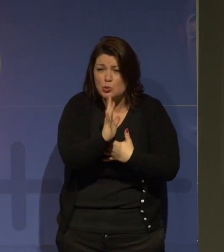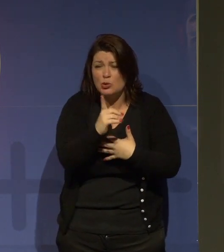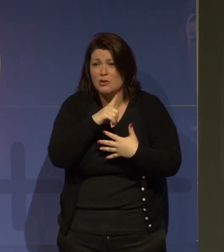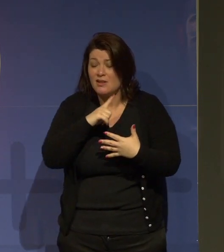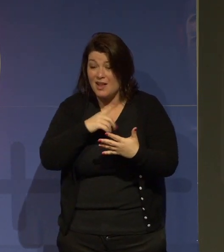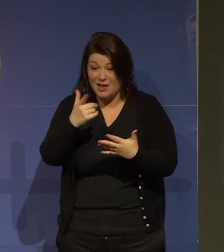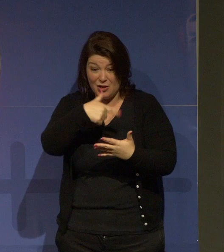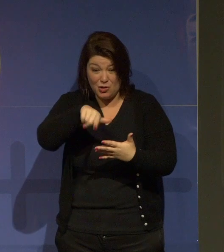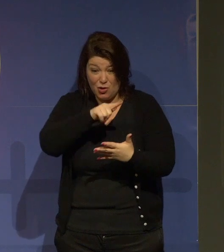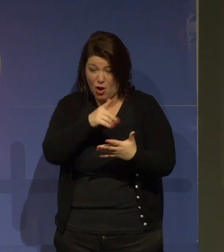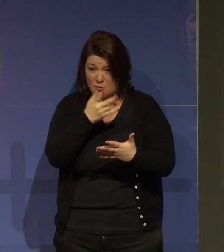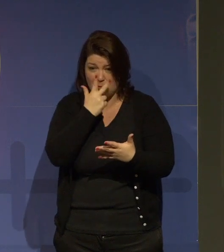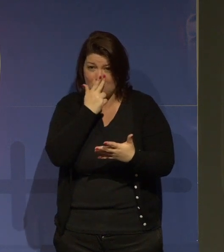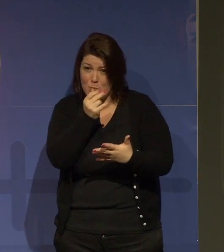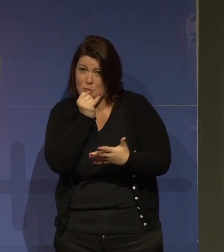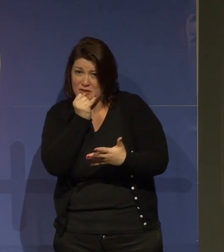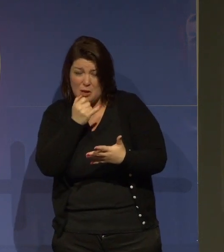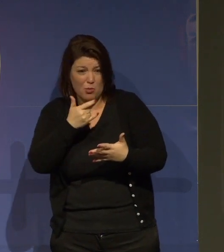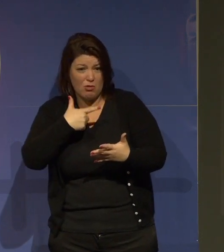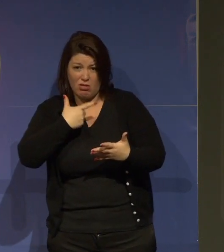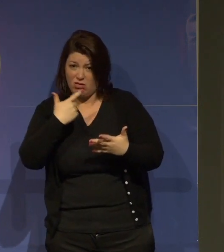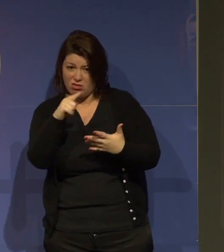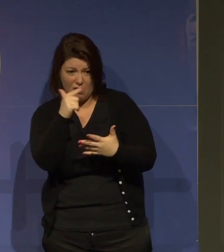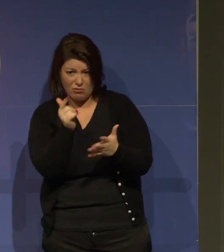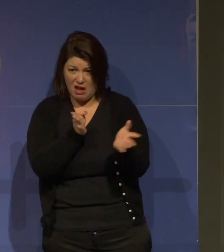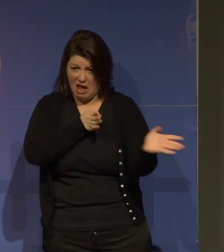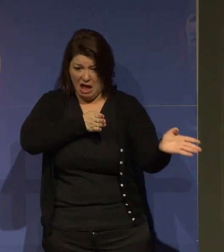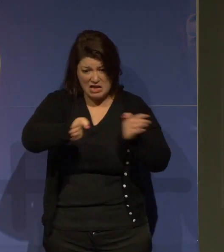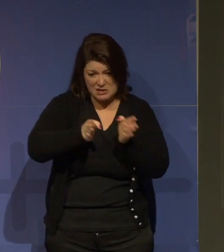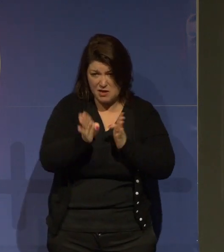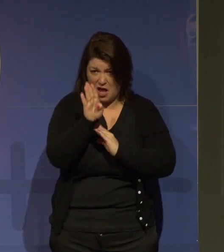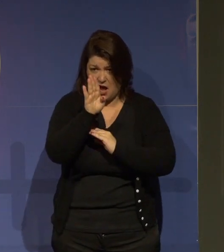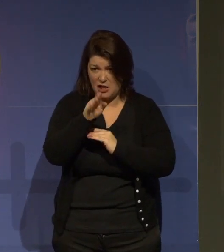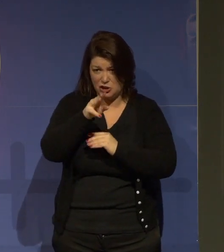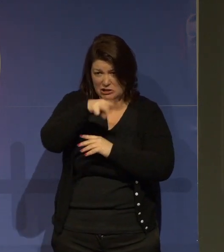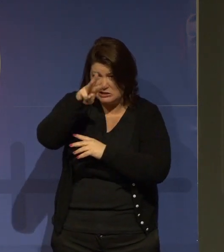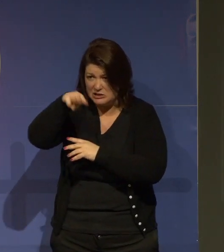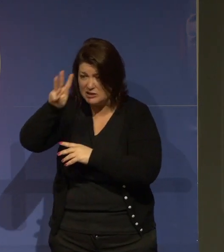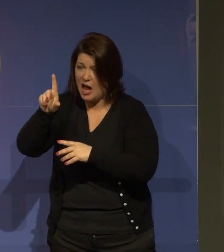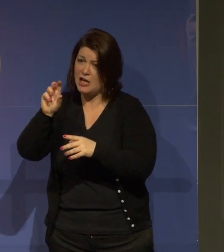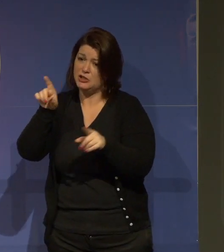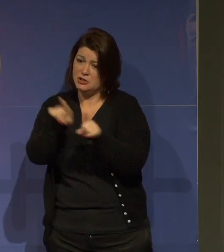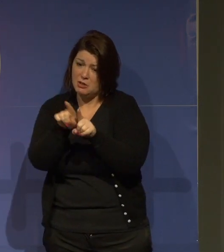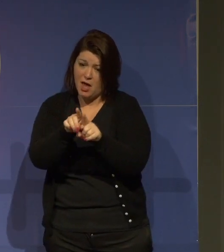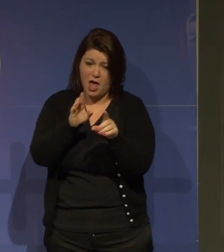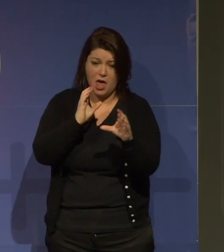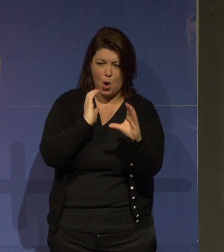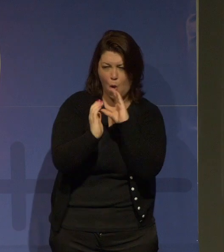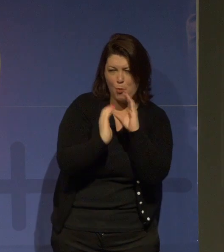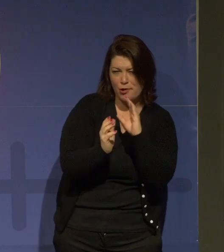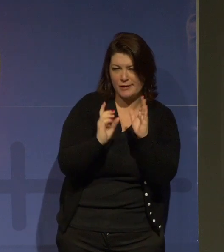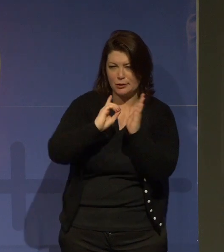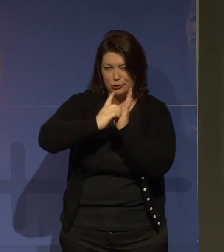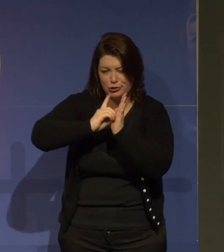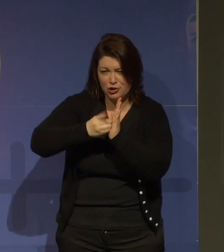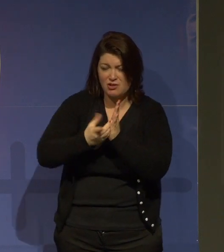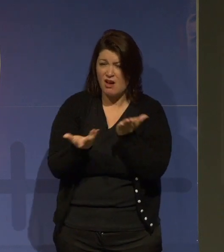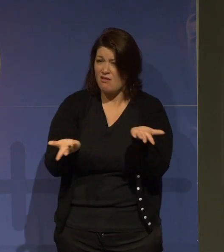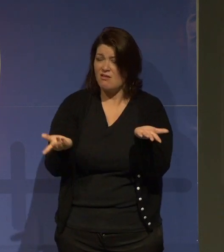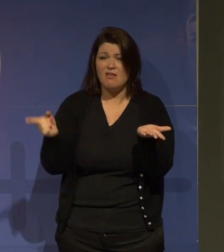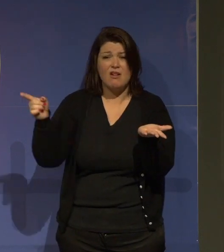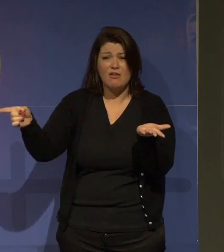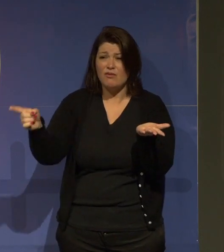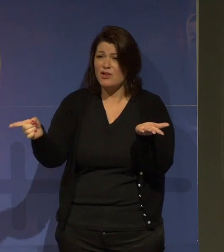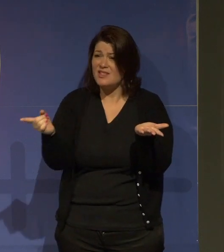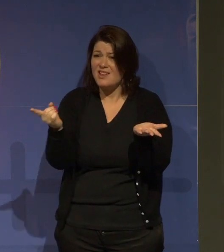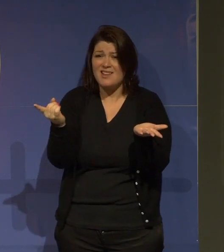que a gente não oferece acessibilidade nos nossos sites, na nossa comunicação digital, você não está tendo